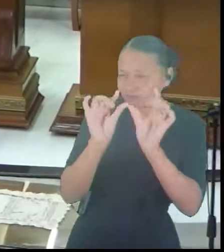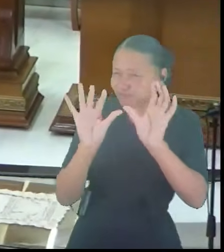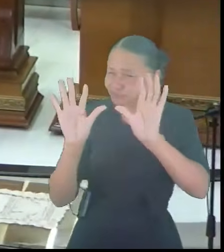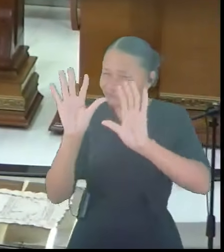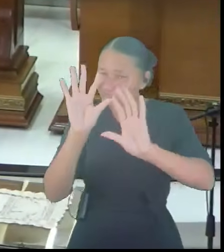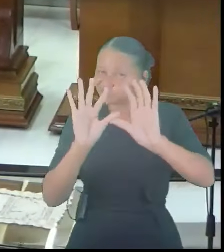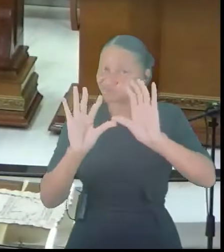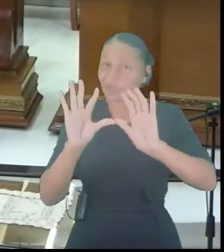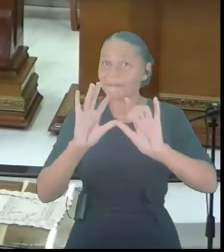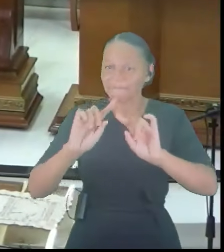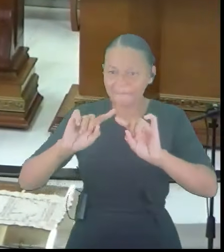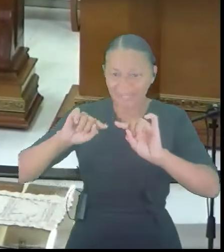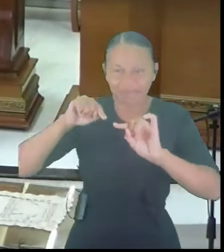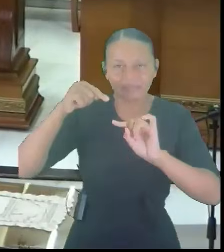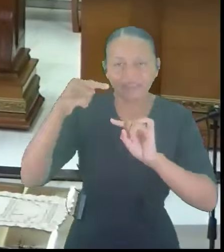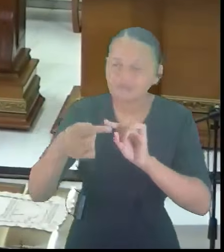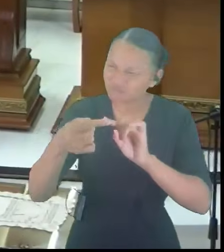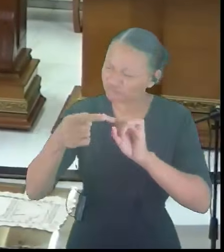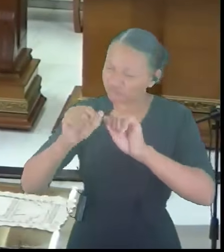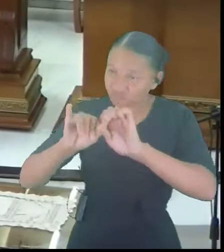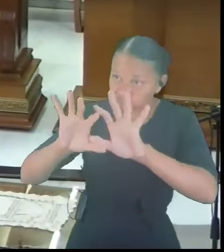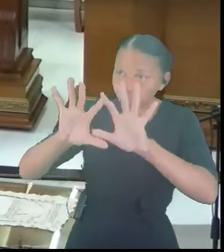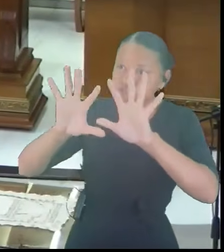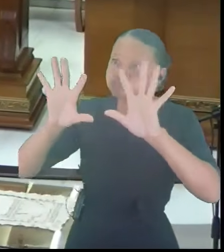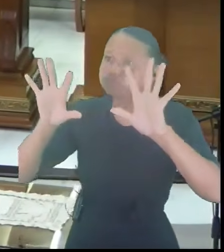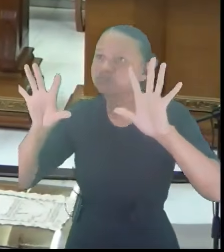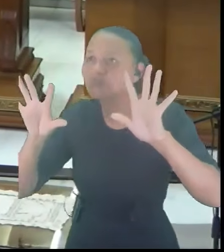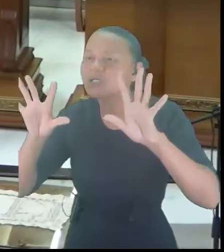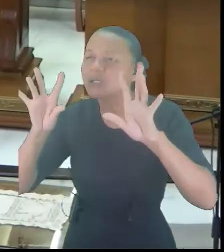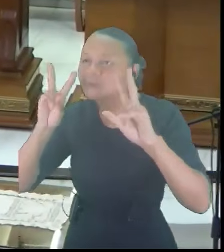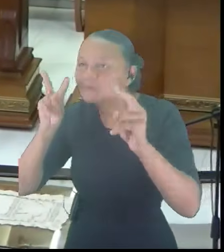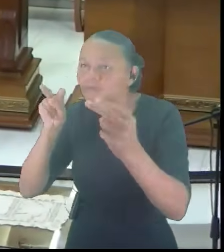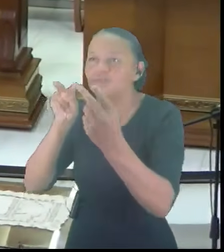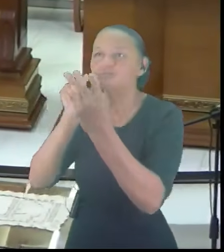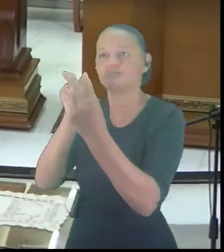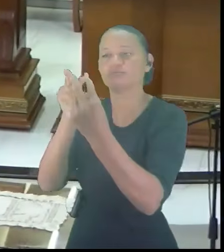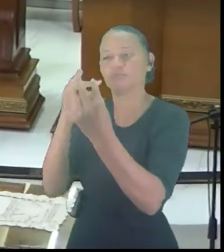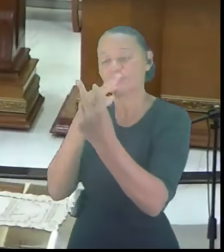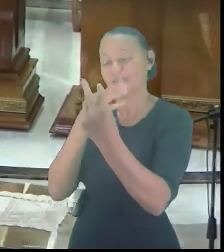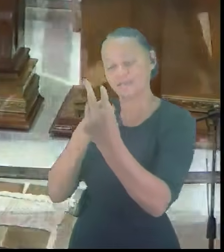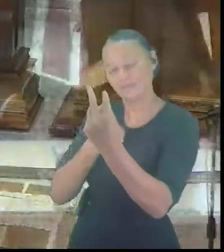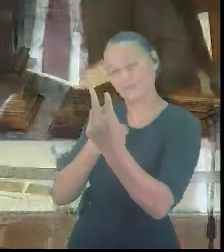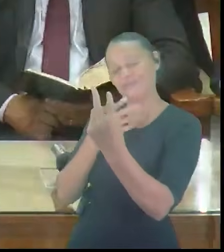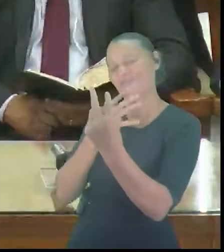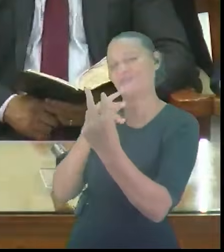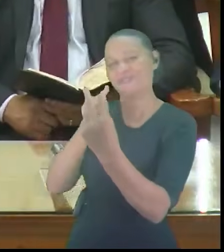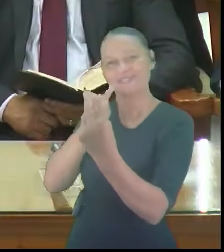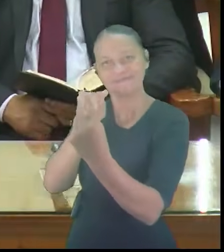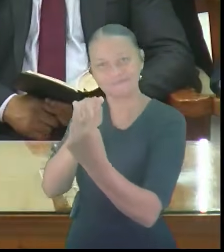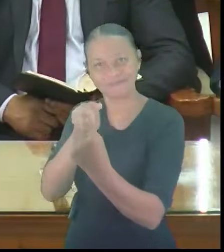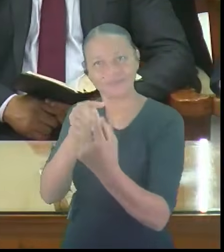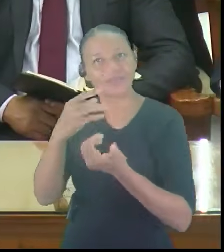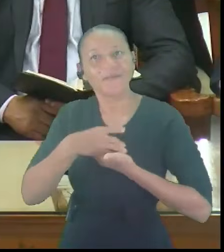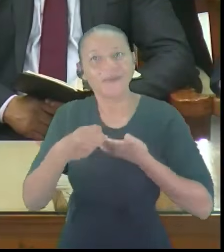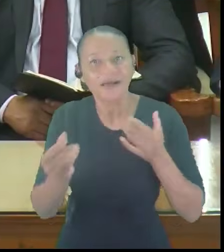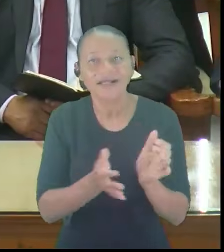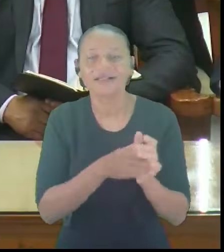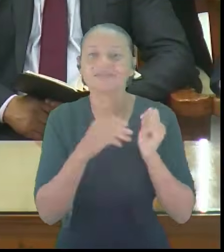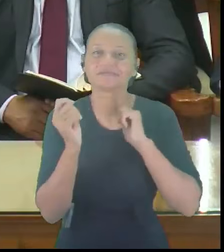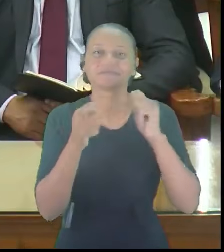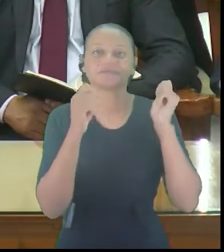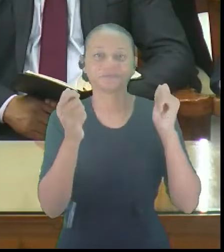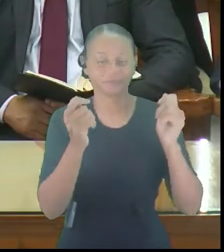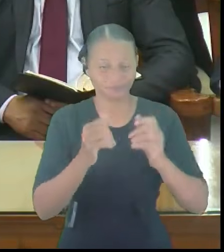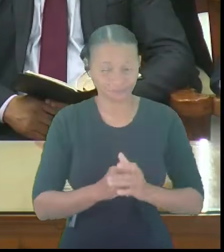então conhecerei como também sou conhecido. Quem diz aleluia para Jesus? Quando